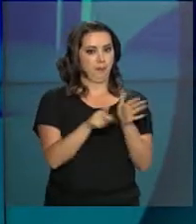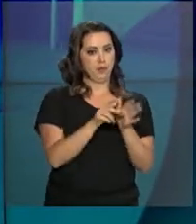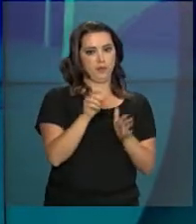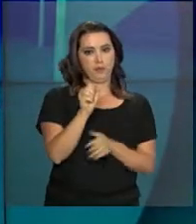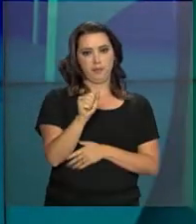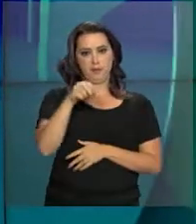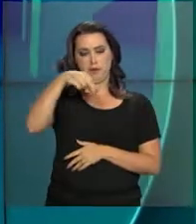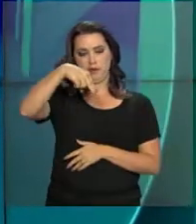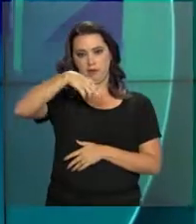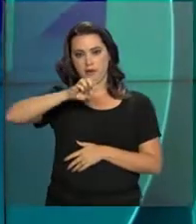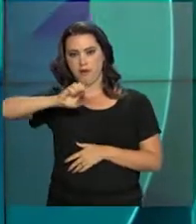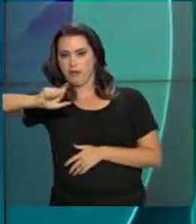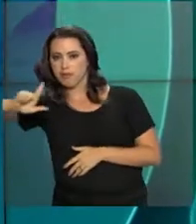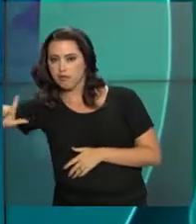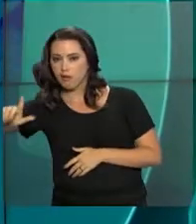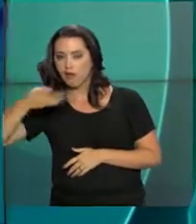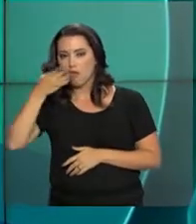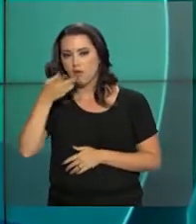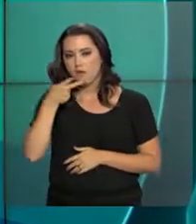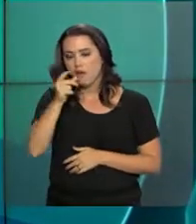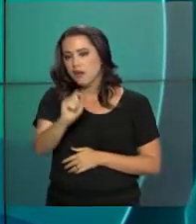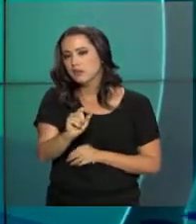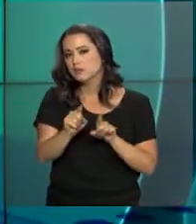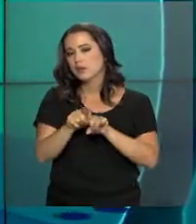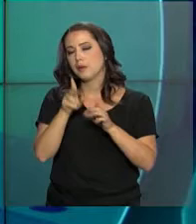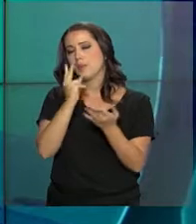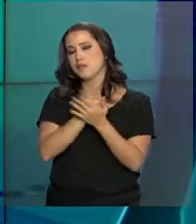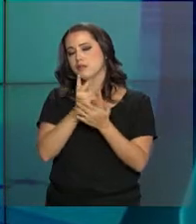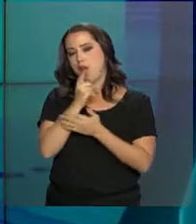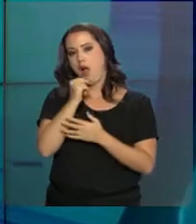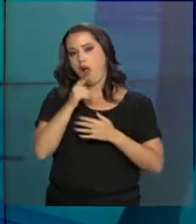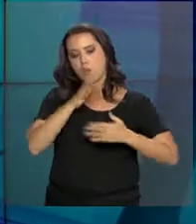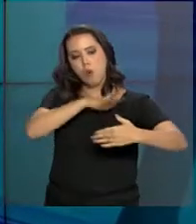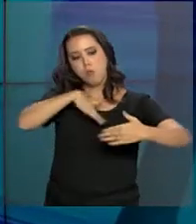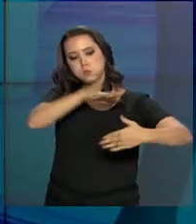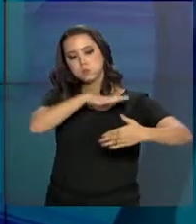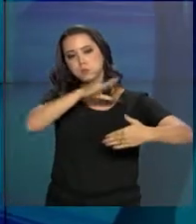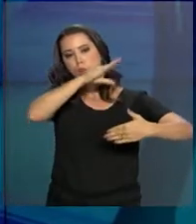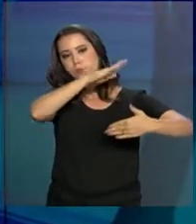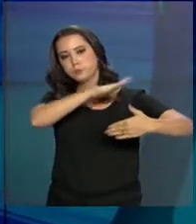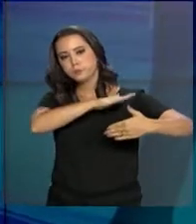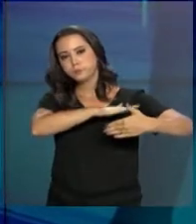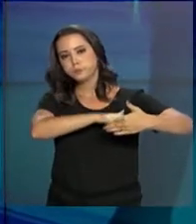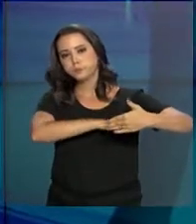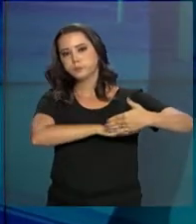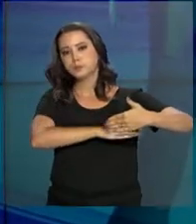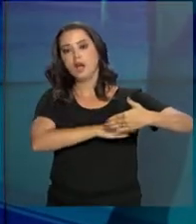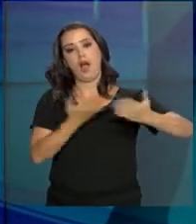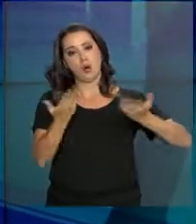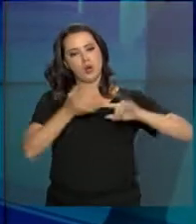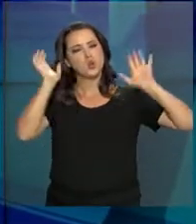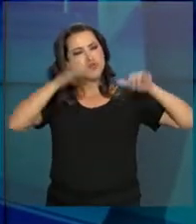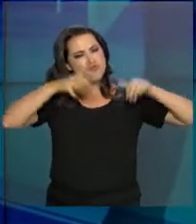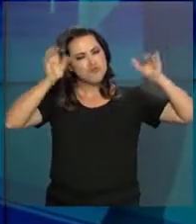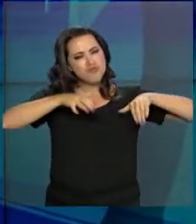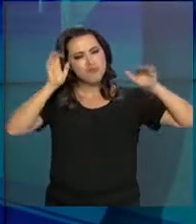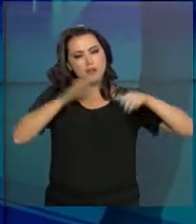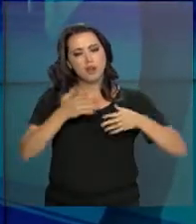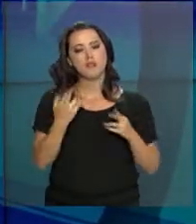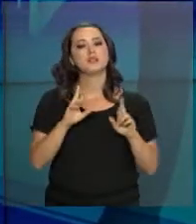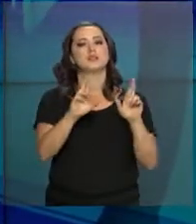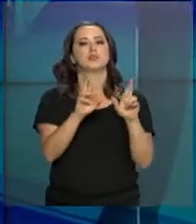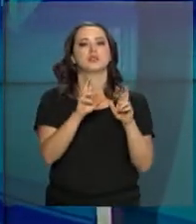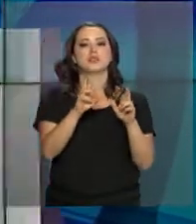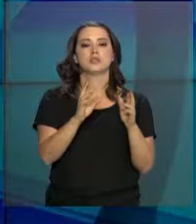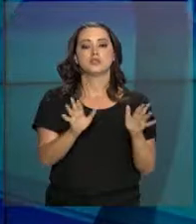de Energia Elétrica, apesar dos reservatórios ainda apresentarem níveis reduzidos, com o início da estação chuvosa, a expectativa é